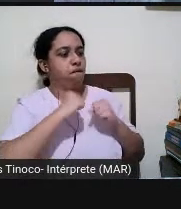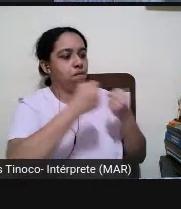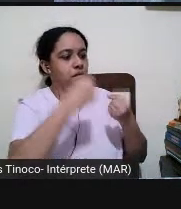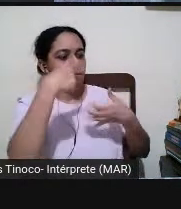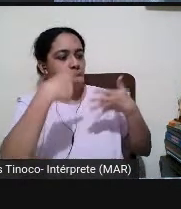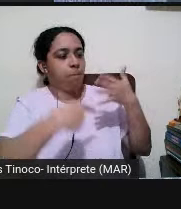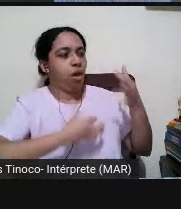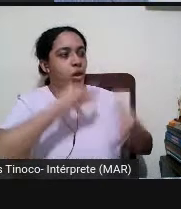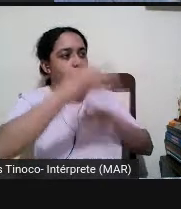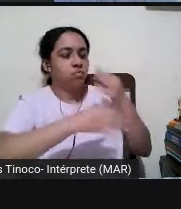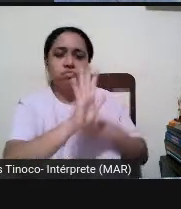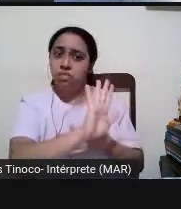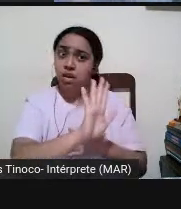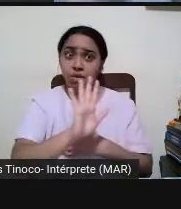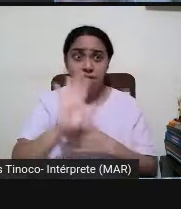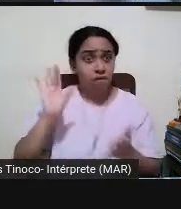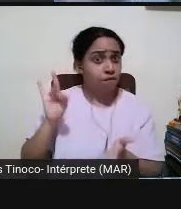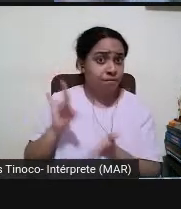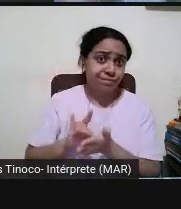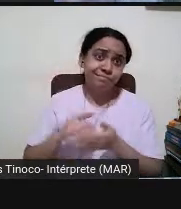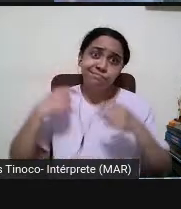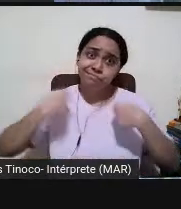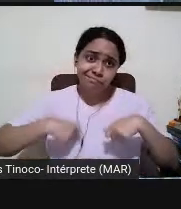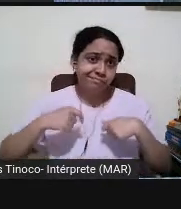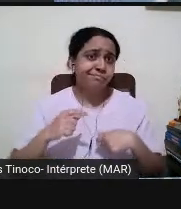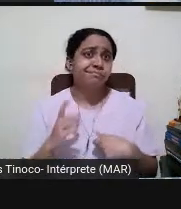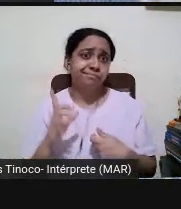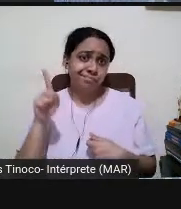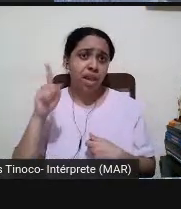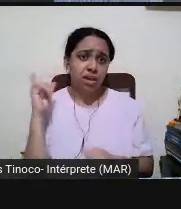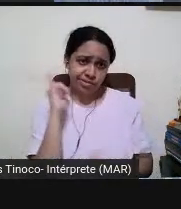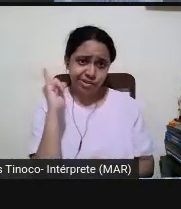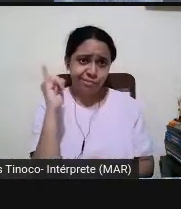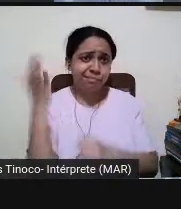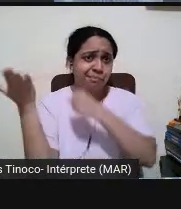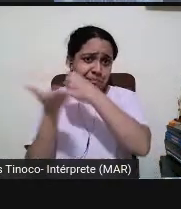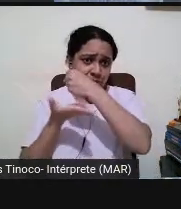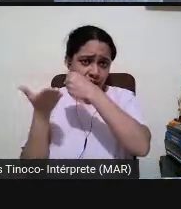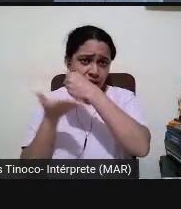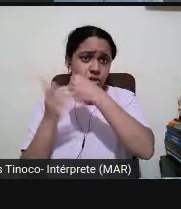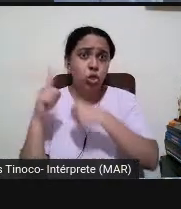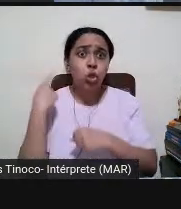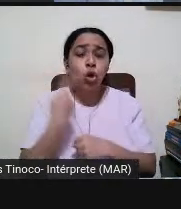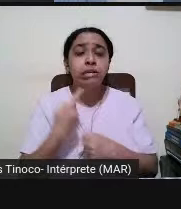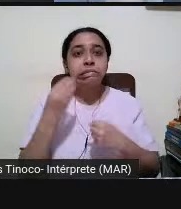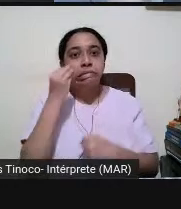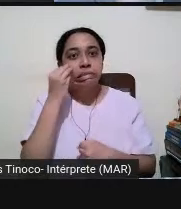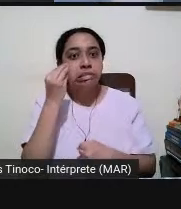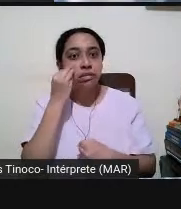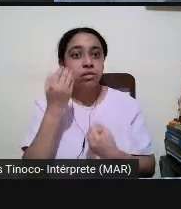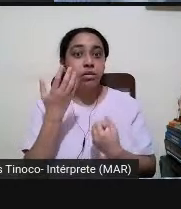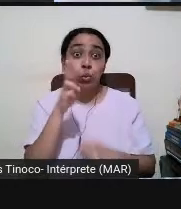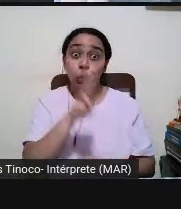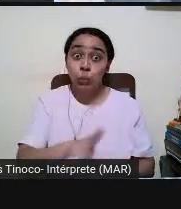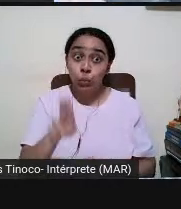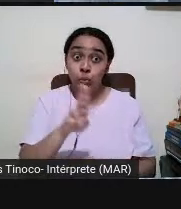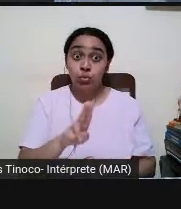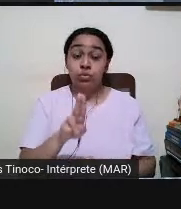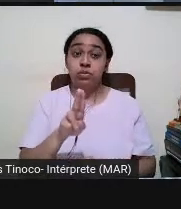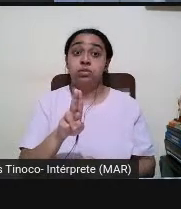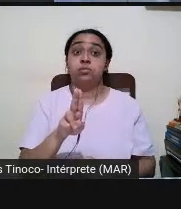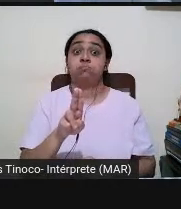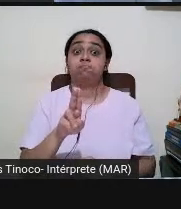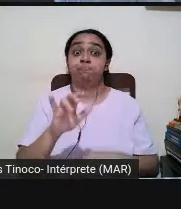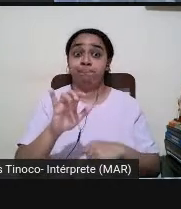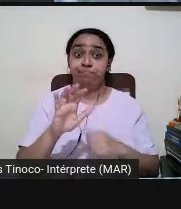defendendo gente fato tá na nossa matriz energética e o que a gente vai buscar na verdade é usada a melhor forma esse recurso